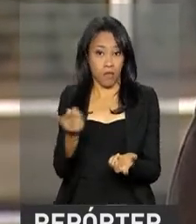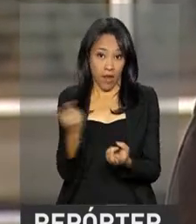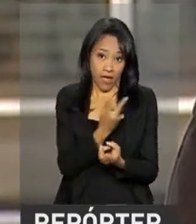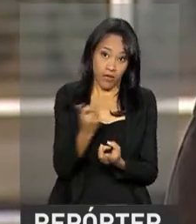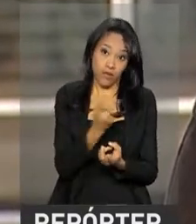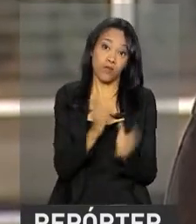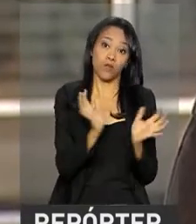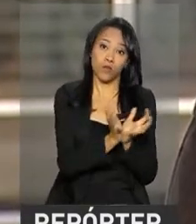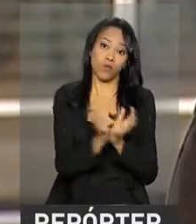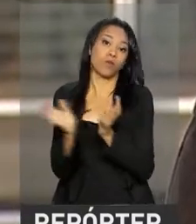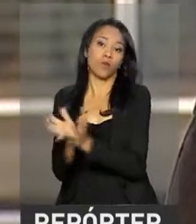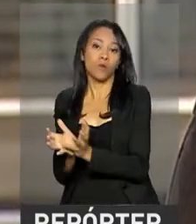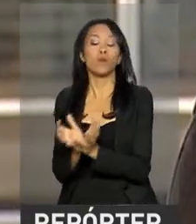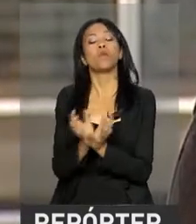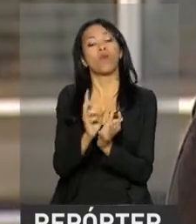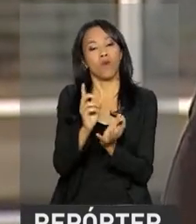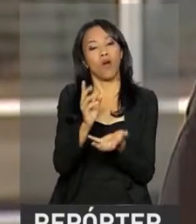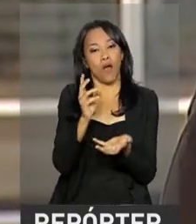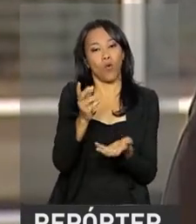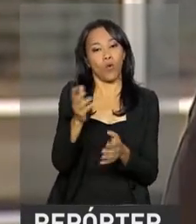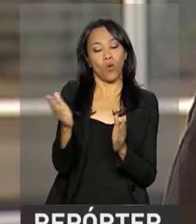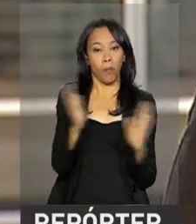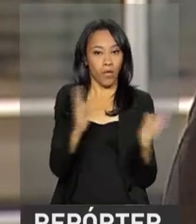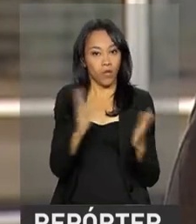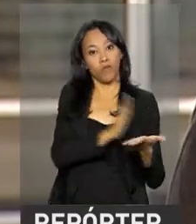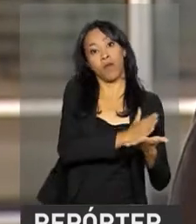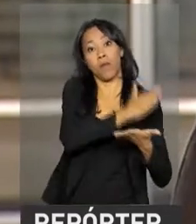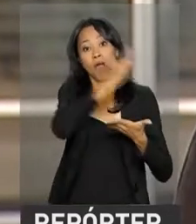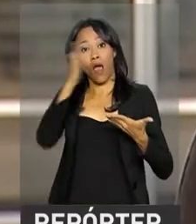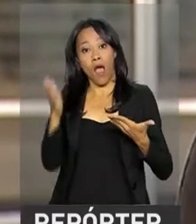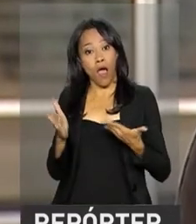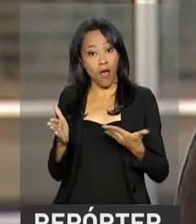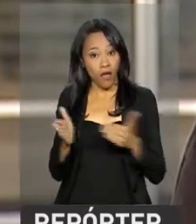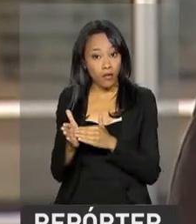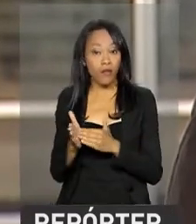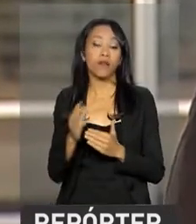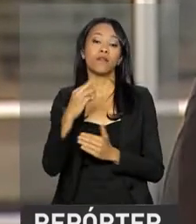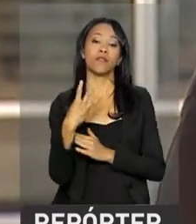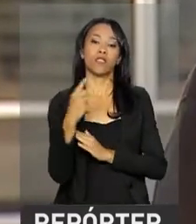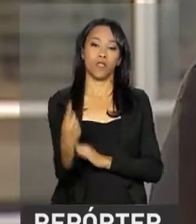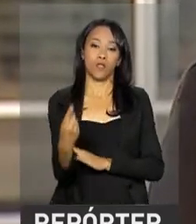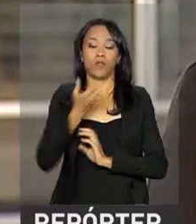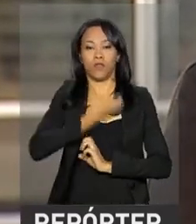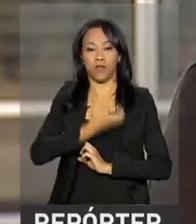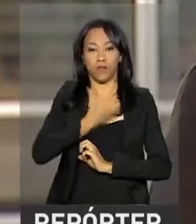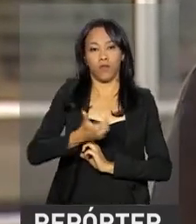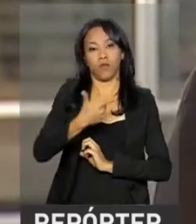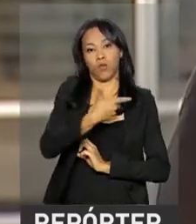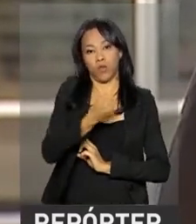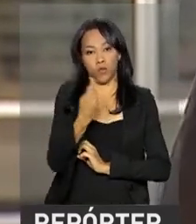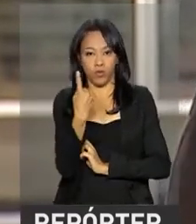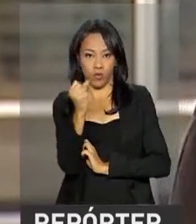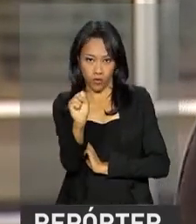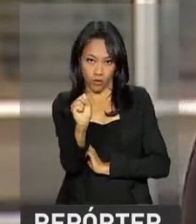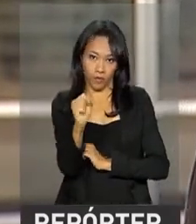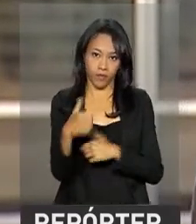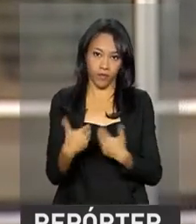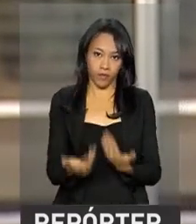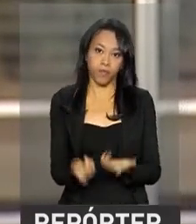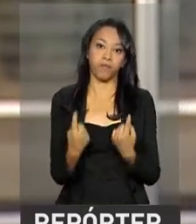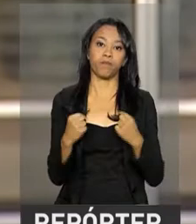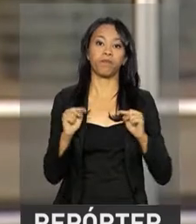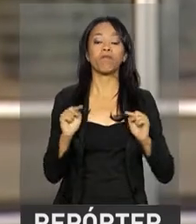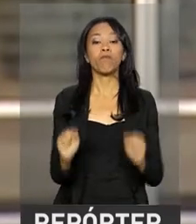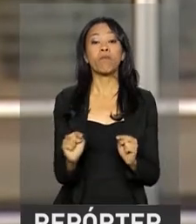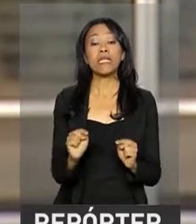Para esses casos, o prazo foi prorrogado até 31 de dezembro de 2018. Bom, há cerca